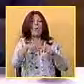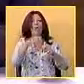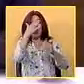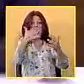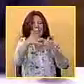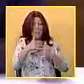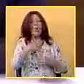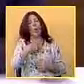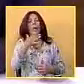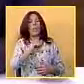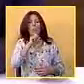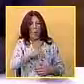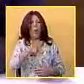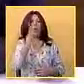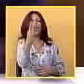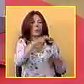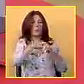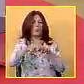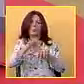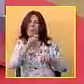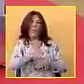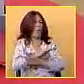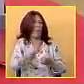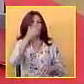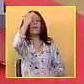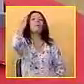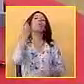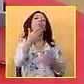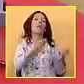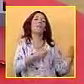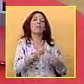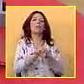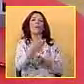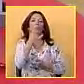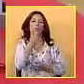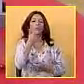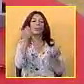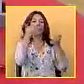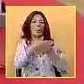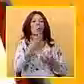Só pode ser. Frederico Duarte Carvalho, muito obrigada por ter vindo ao Obrigado. Jornal 2. Boa noite. Obrigado.